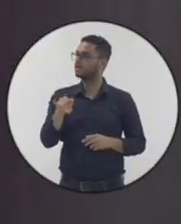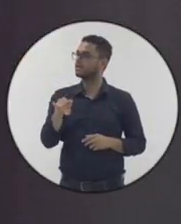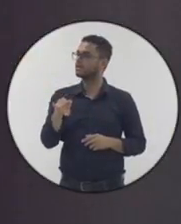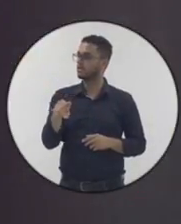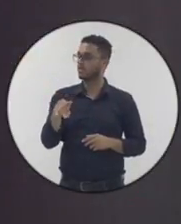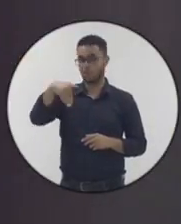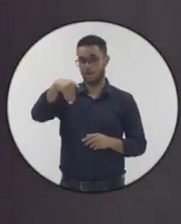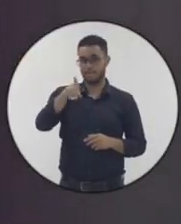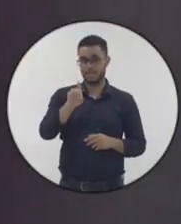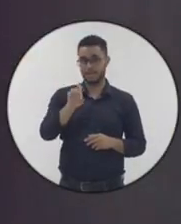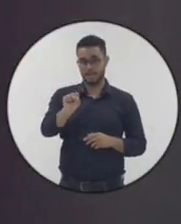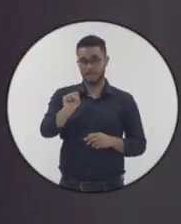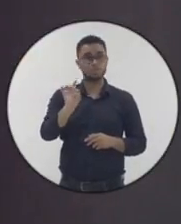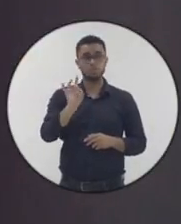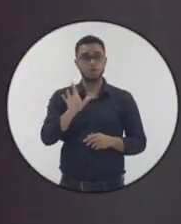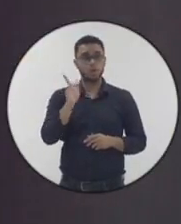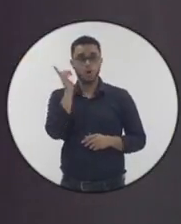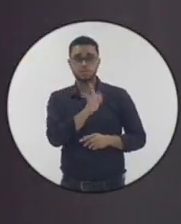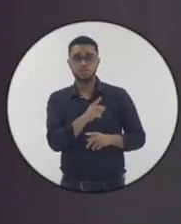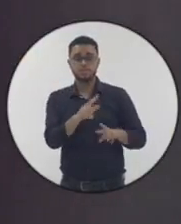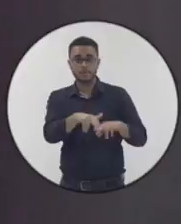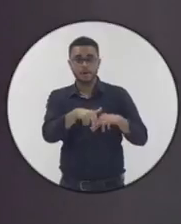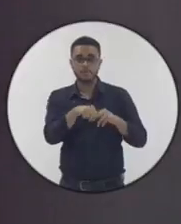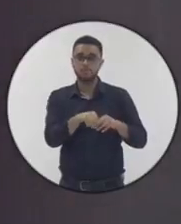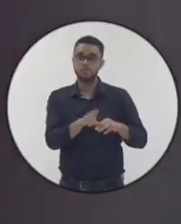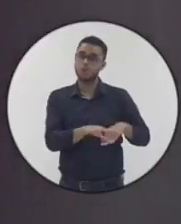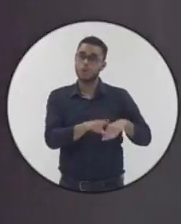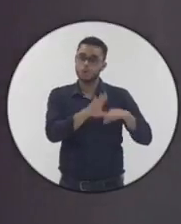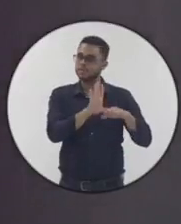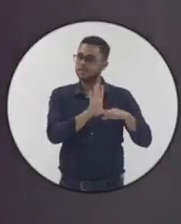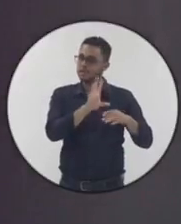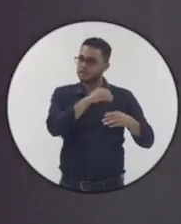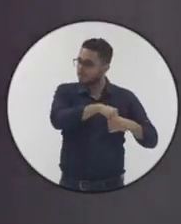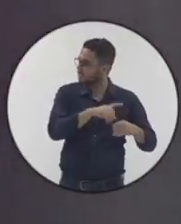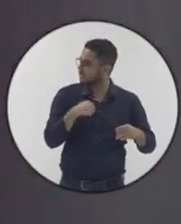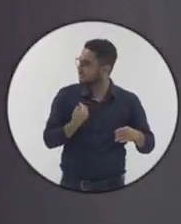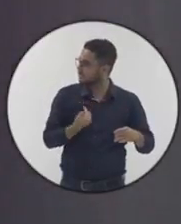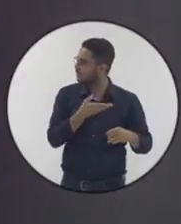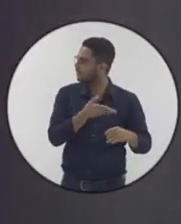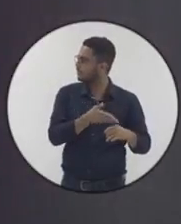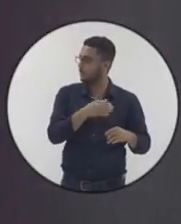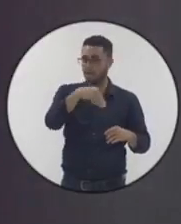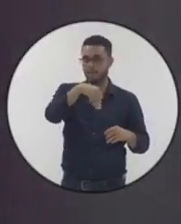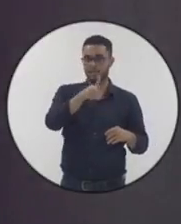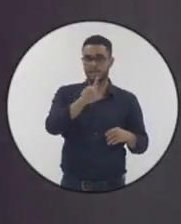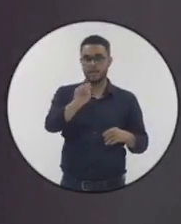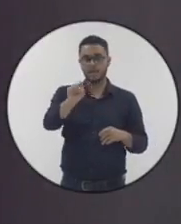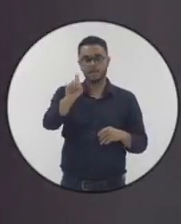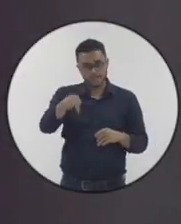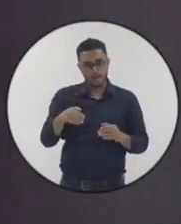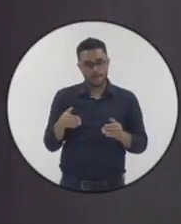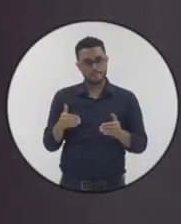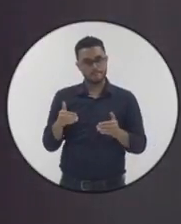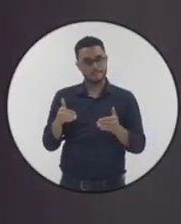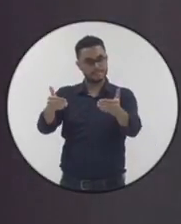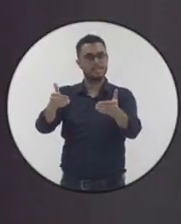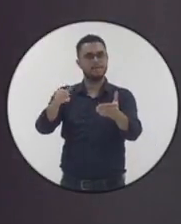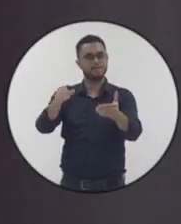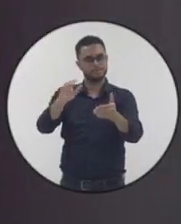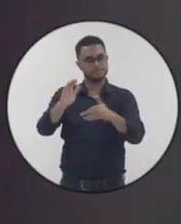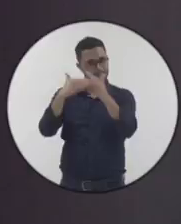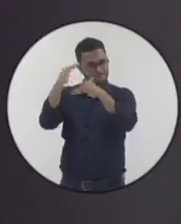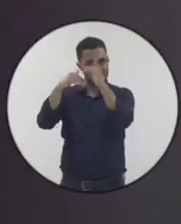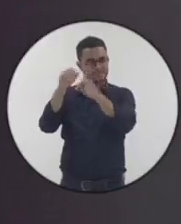só pode acontecer por a gente estar dentro do Conselho, por a gente ver a deficiência, o MDS é o Ministério do Desenvolvimento Social. E